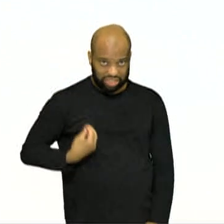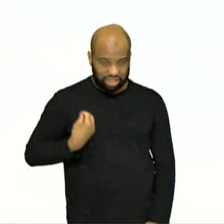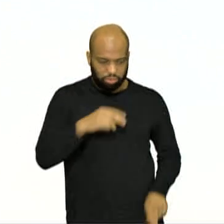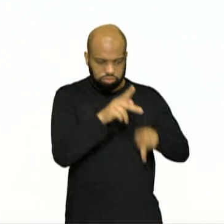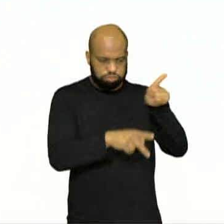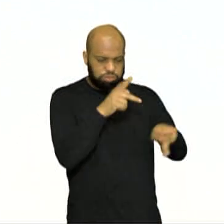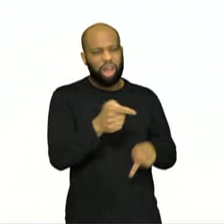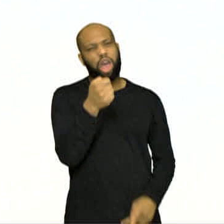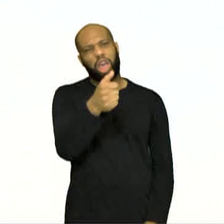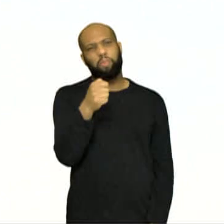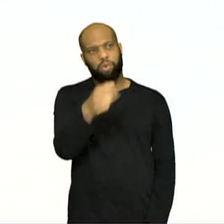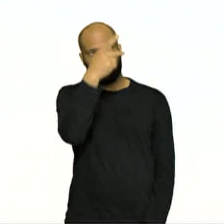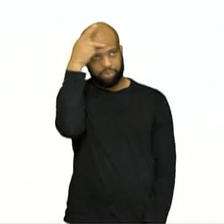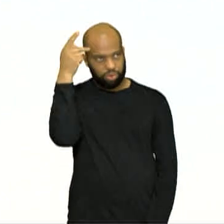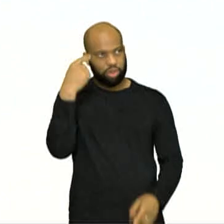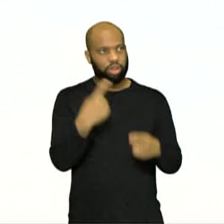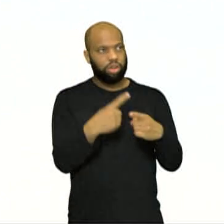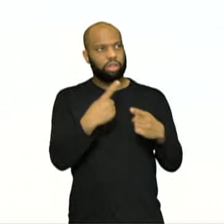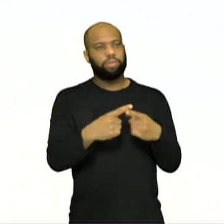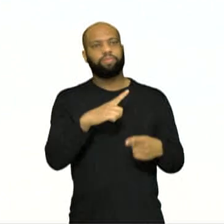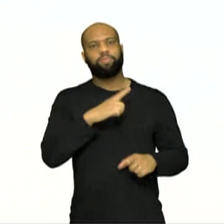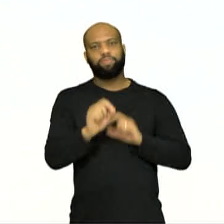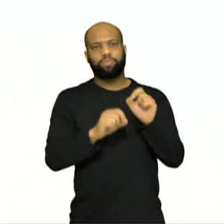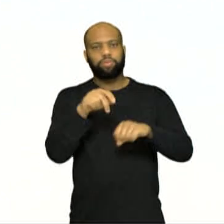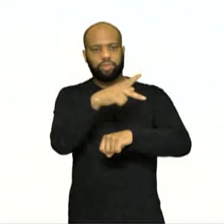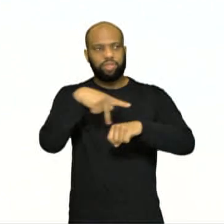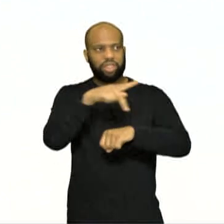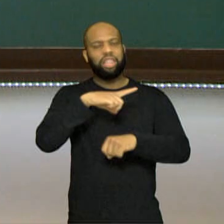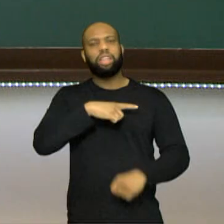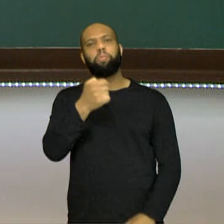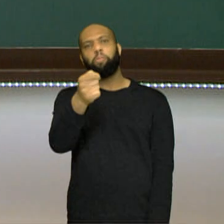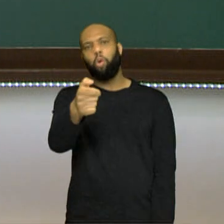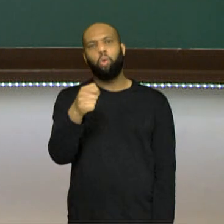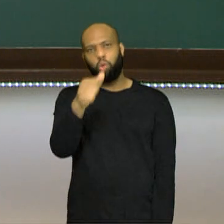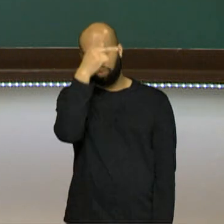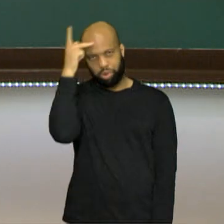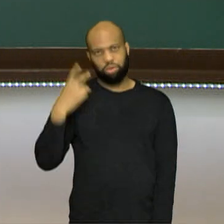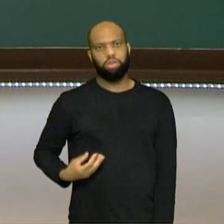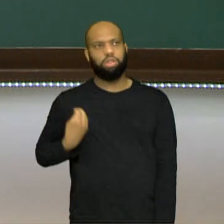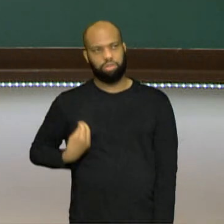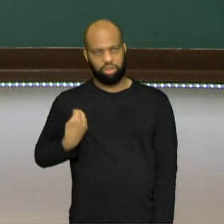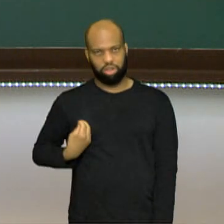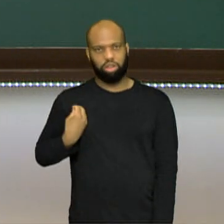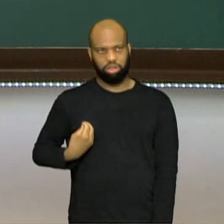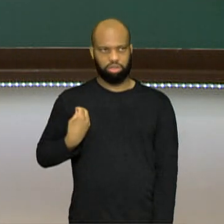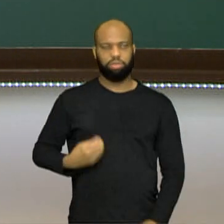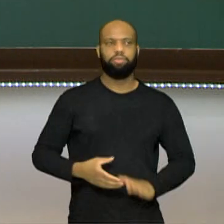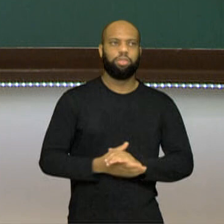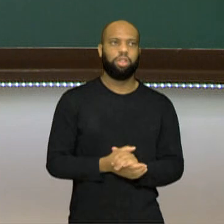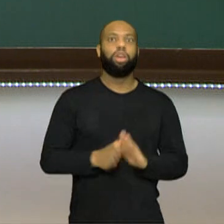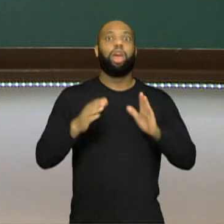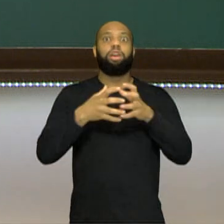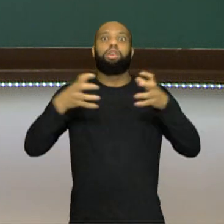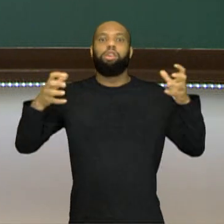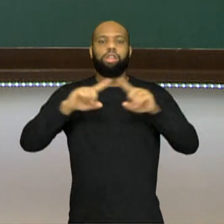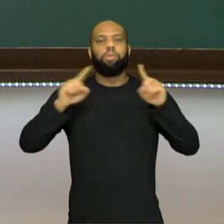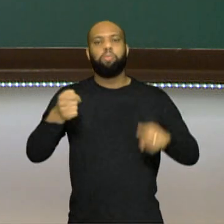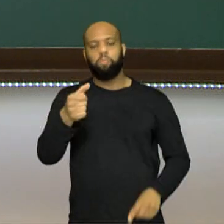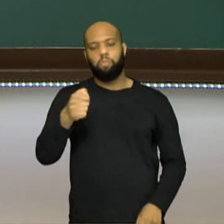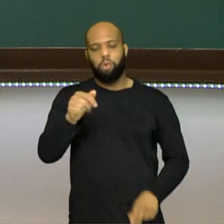não é tão habitado assim, A Rússia ela é um dos países com a menor ocupação humana de todos, apesar da grande